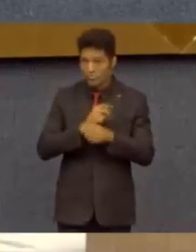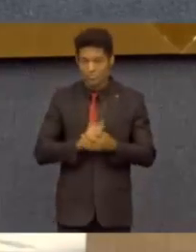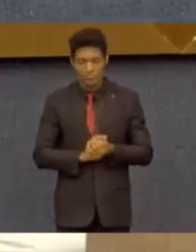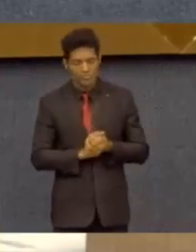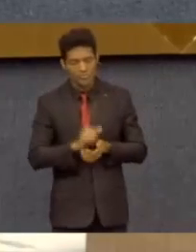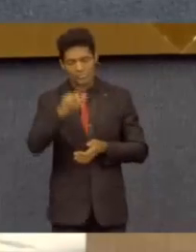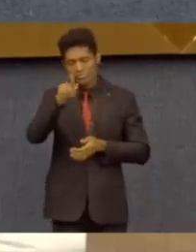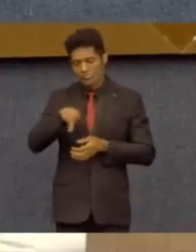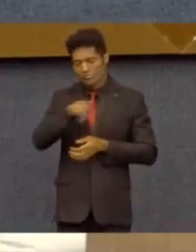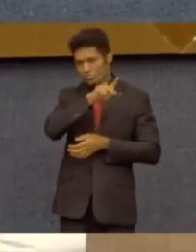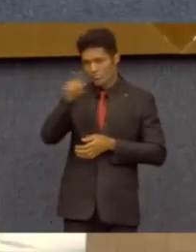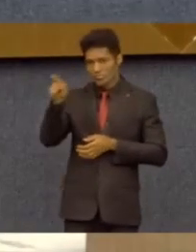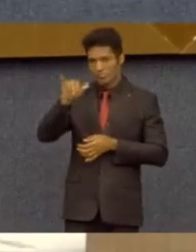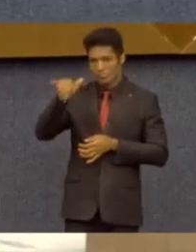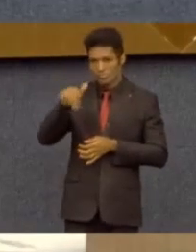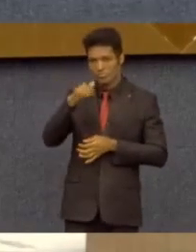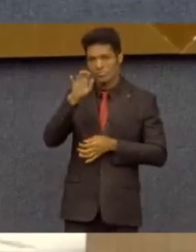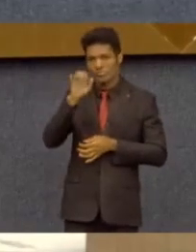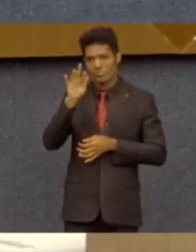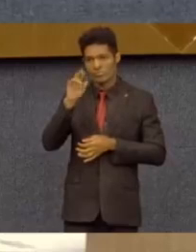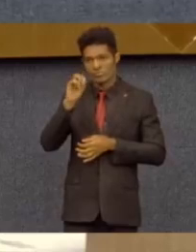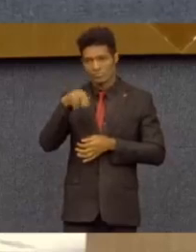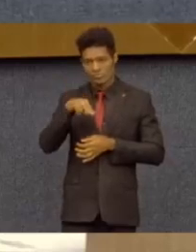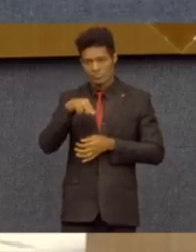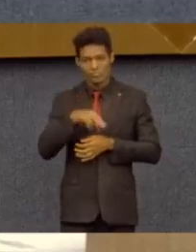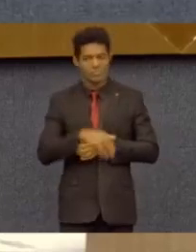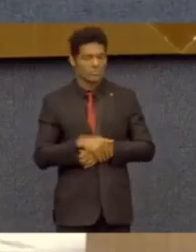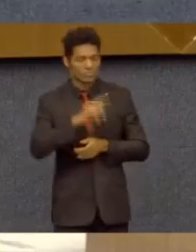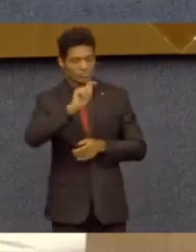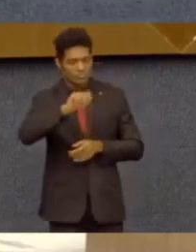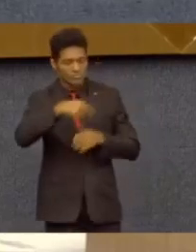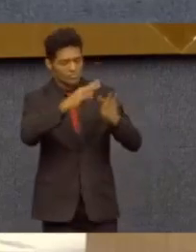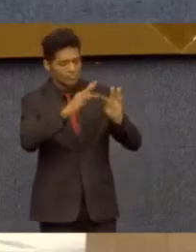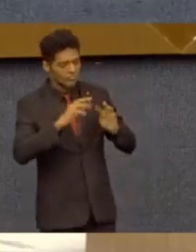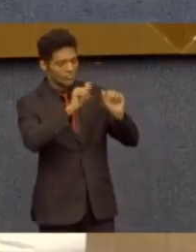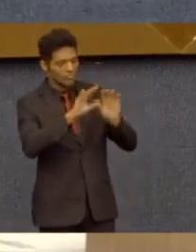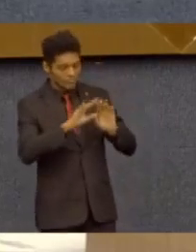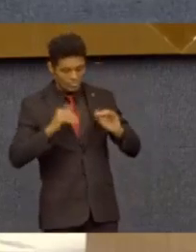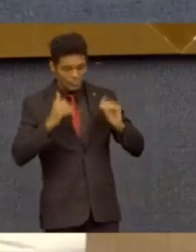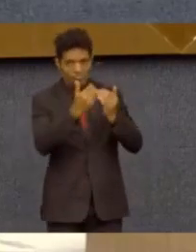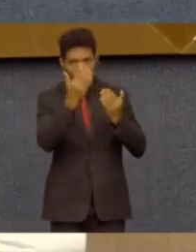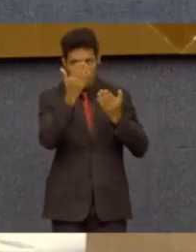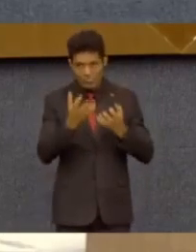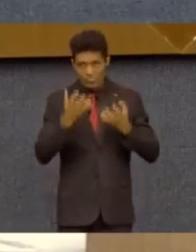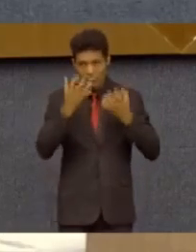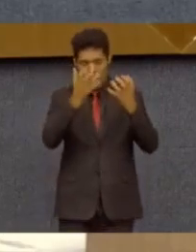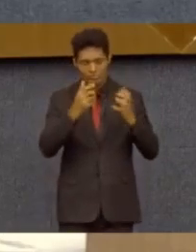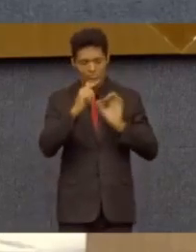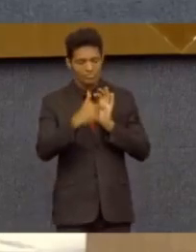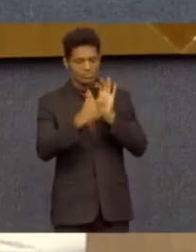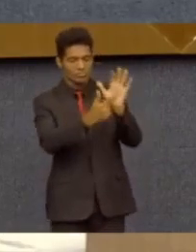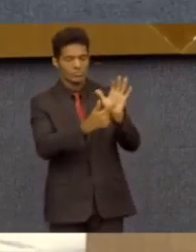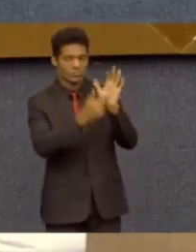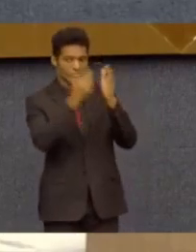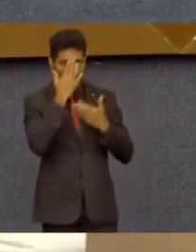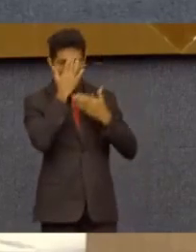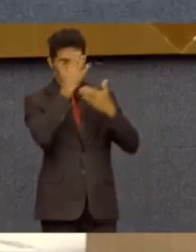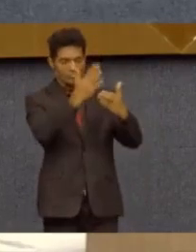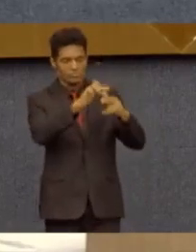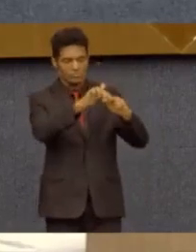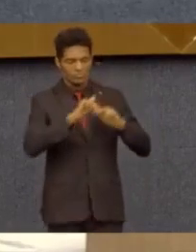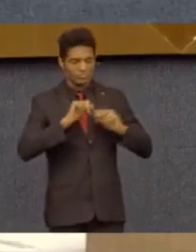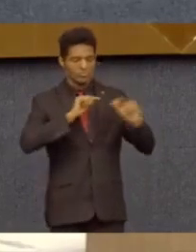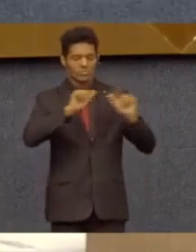Padre Jefferson, em nome de toda a comunidade, queremos expressar nossa profunda gratidão por sua